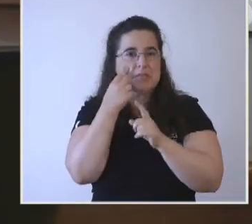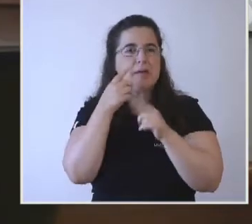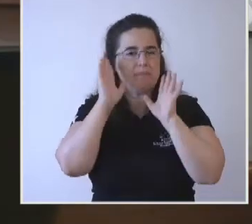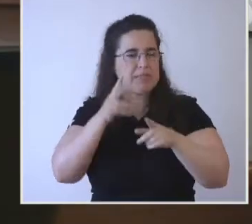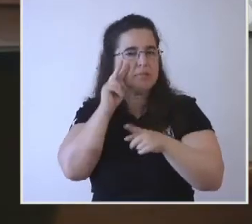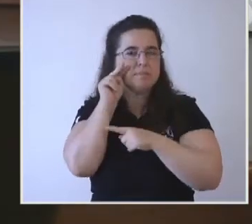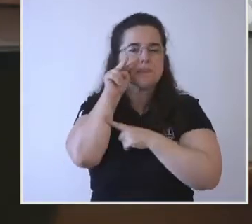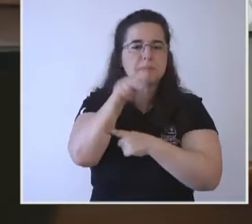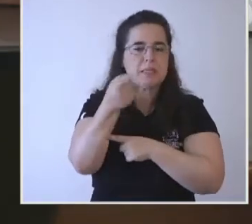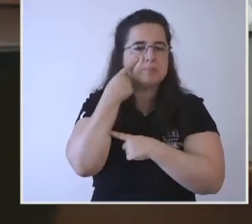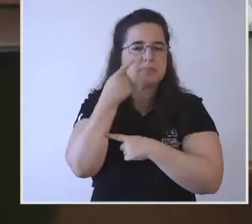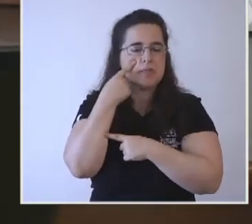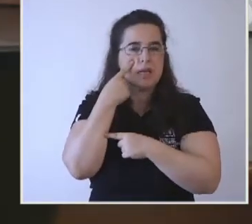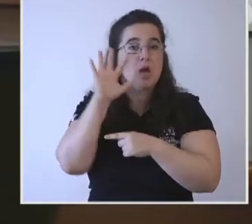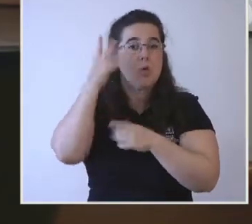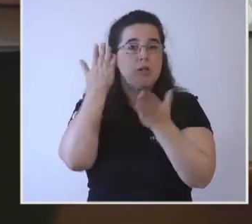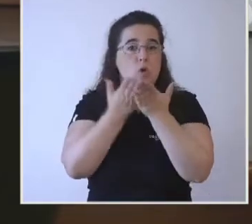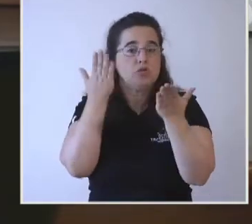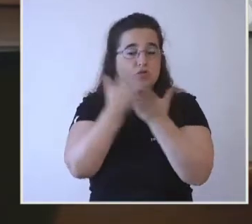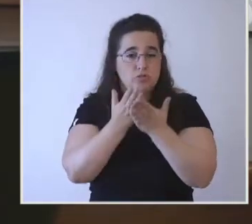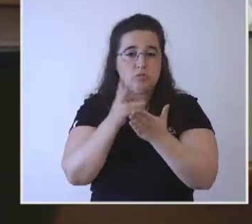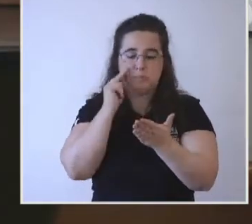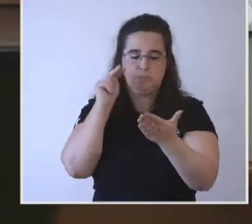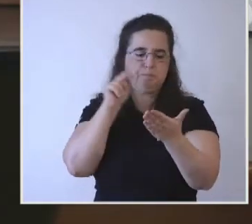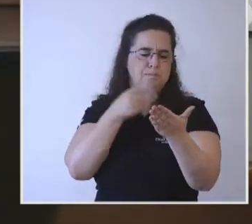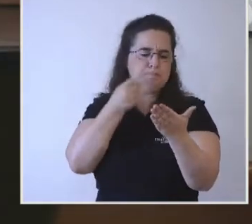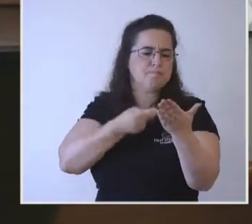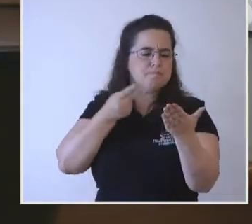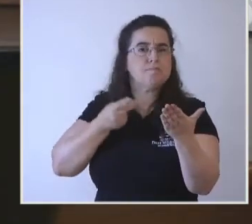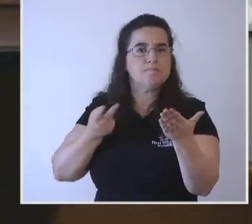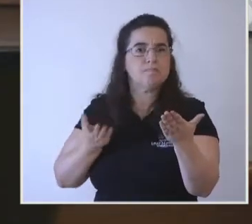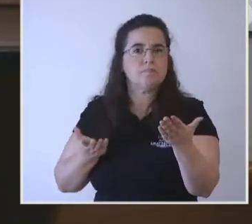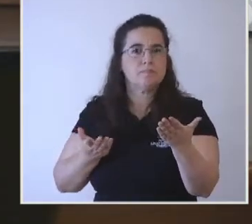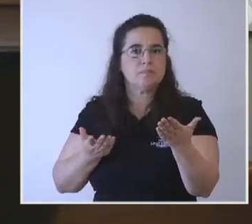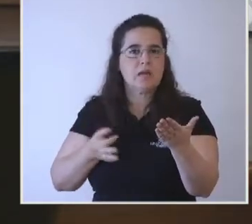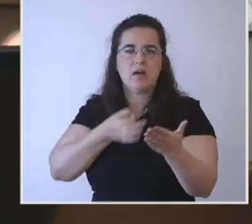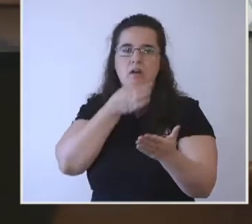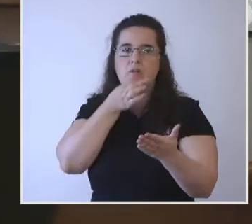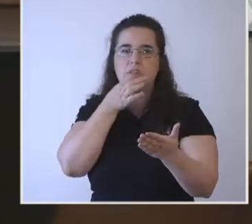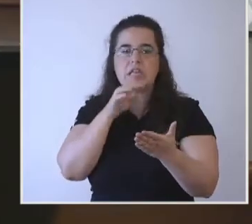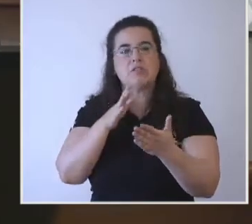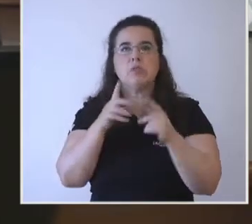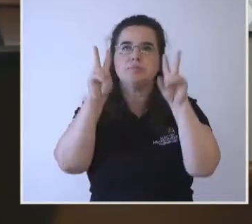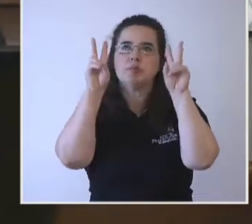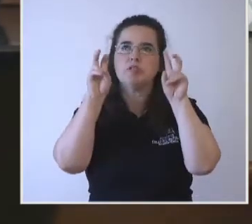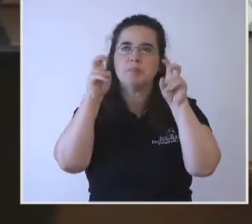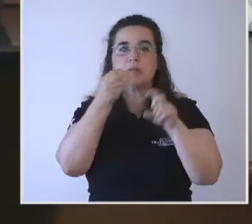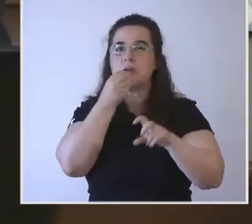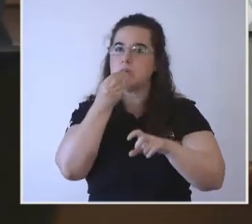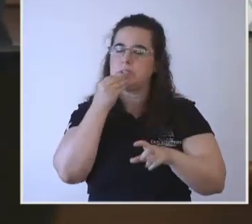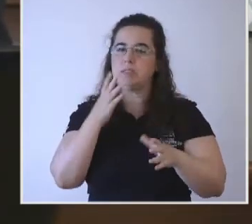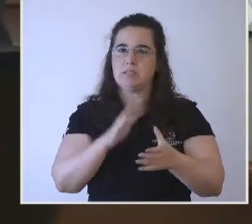Quando olhamos para este estudo, eu só vos falei daquilo que tinha a ver com, praticamente, a alimentação.